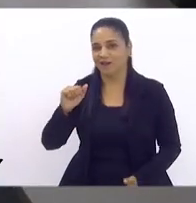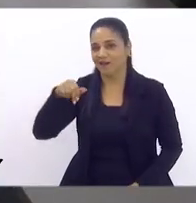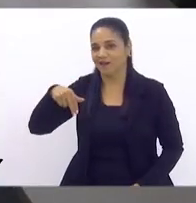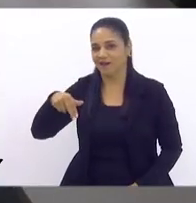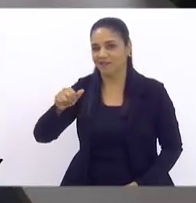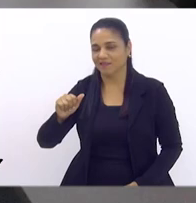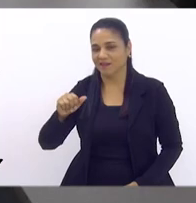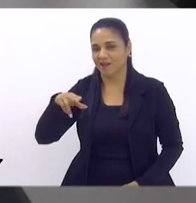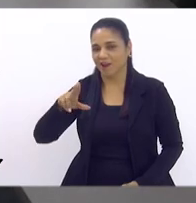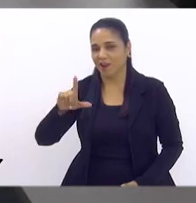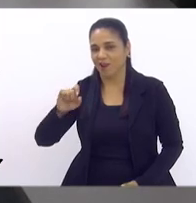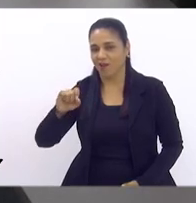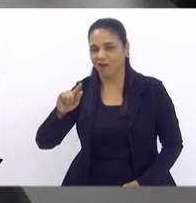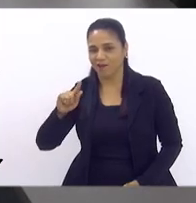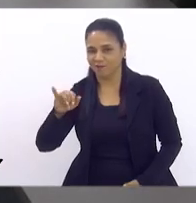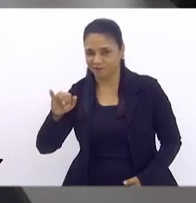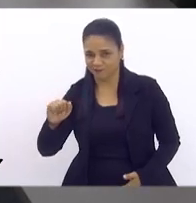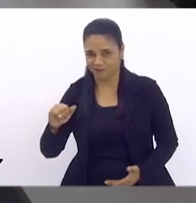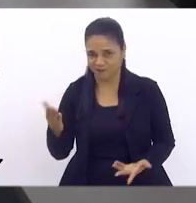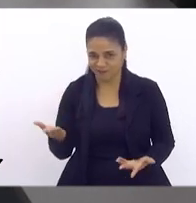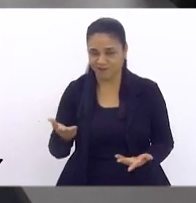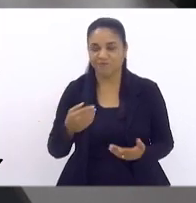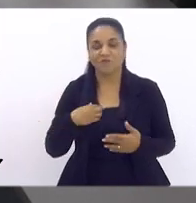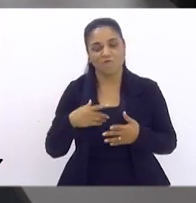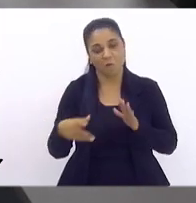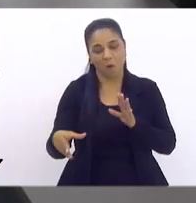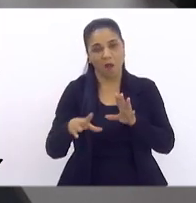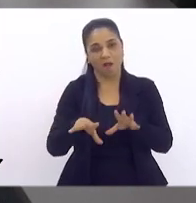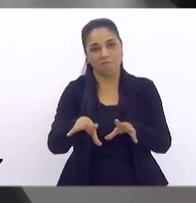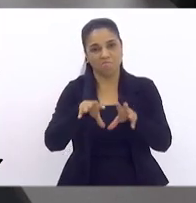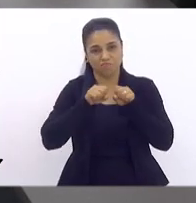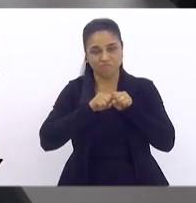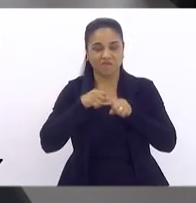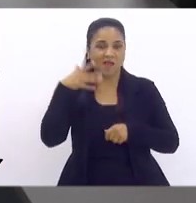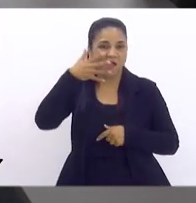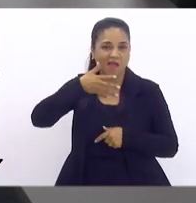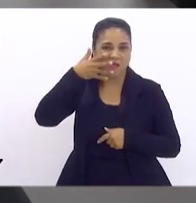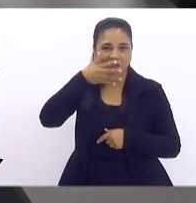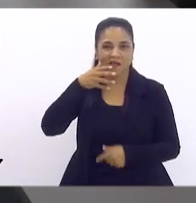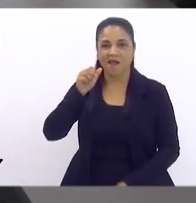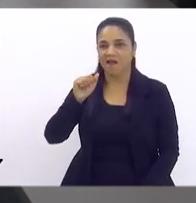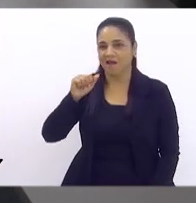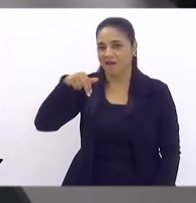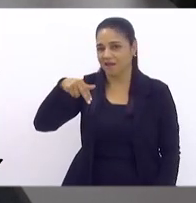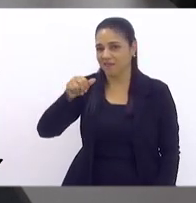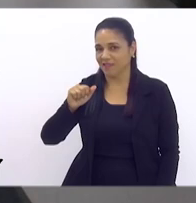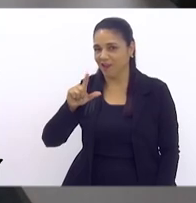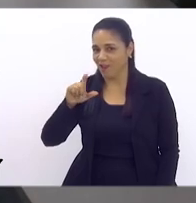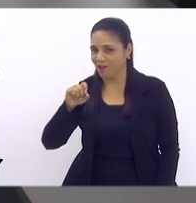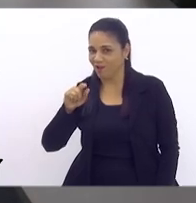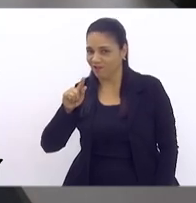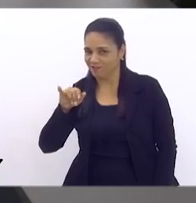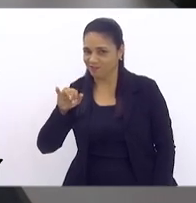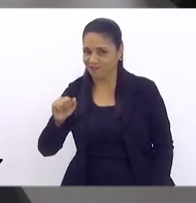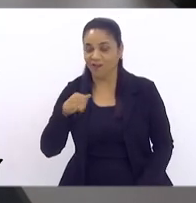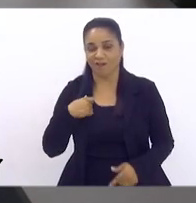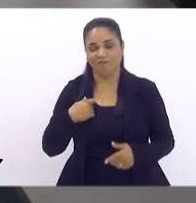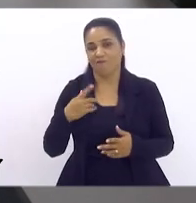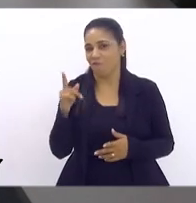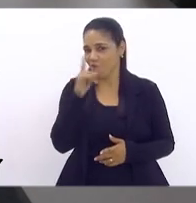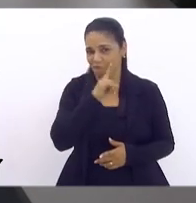sou eu eu vou eu vou me apropriar agora desse discurso eu vou usar eu sou analógica muito bem mas não falho né funciona